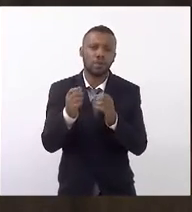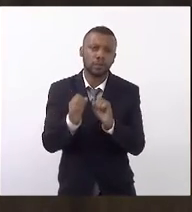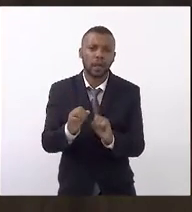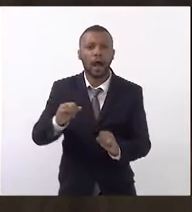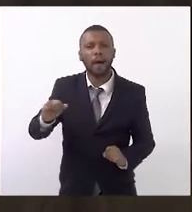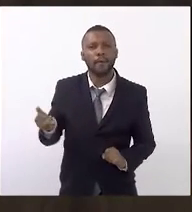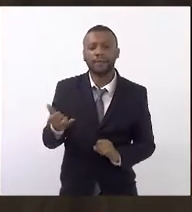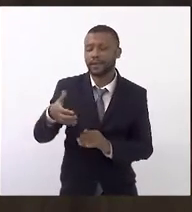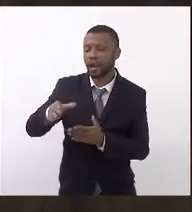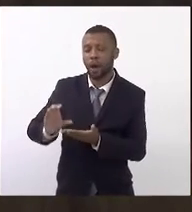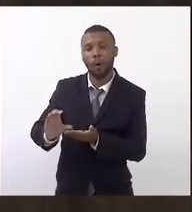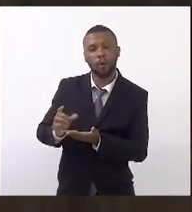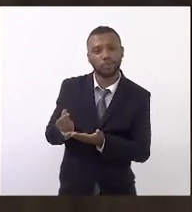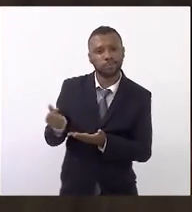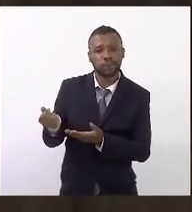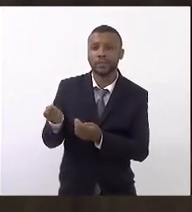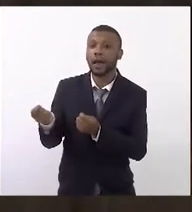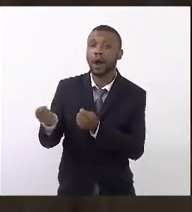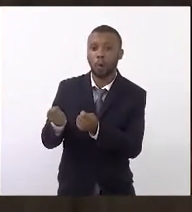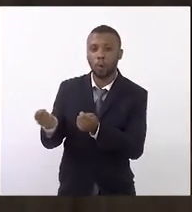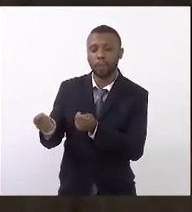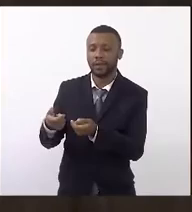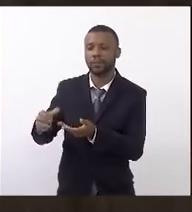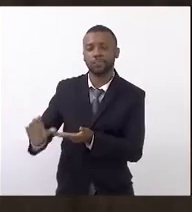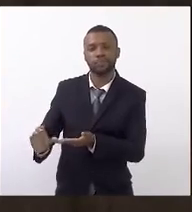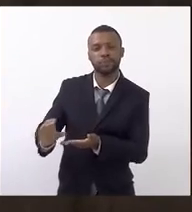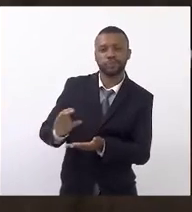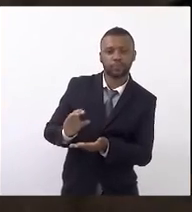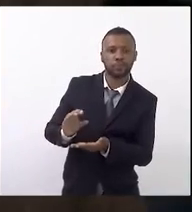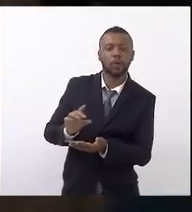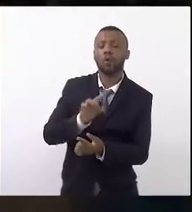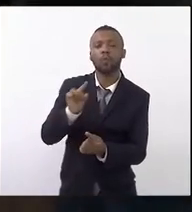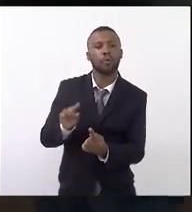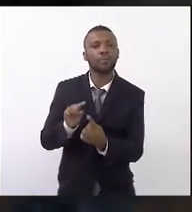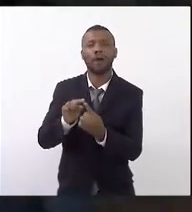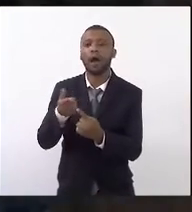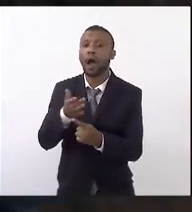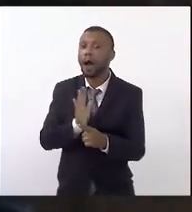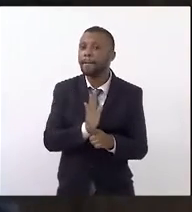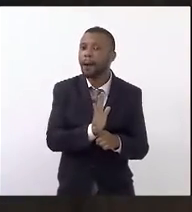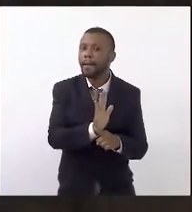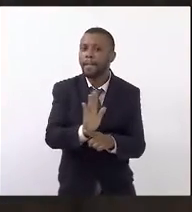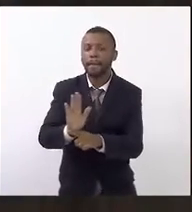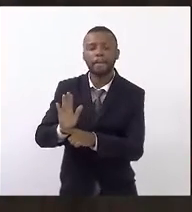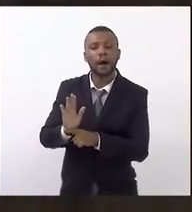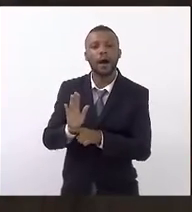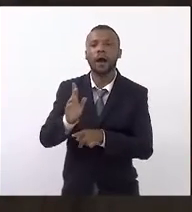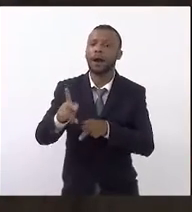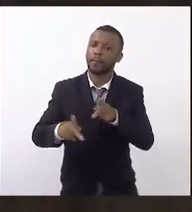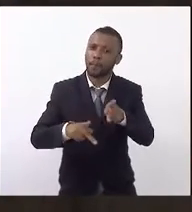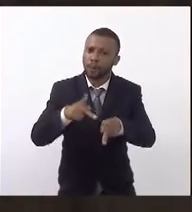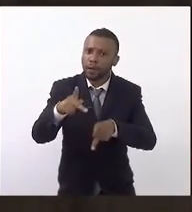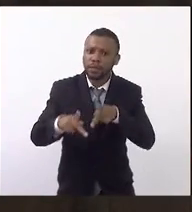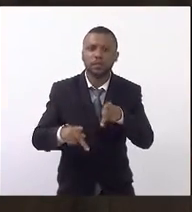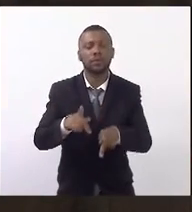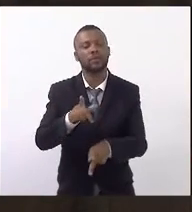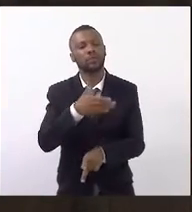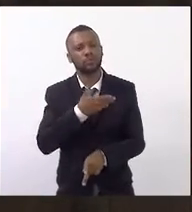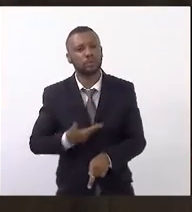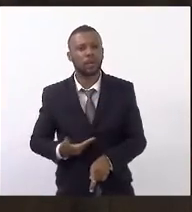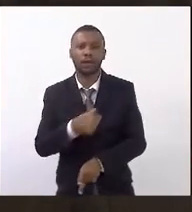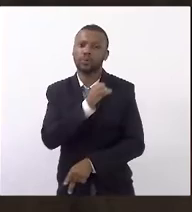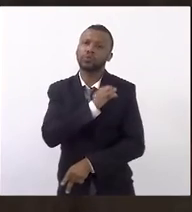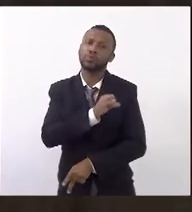tem economizado para justamente ajudar a população do Estado do Rio de Janeiro,